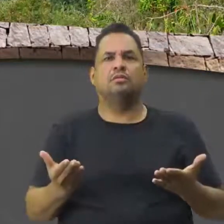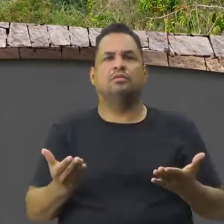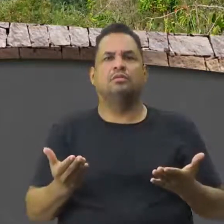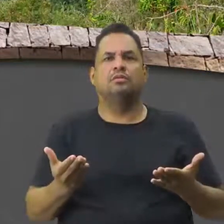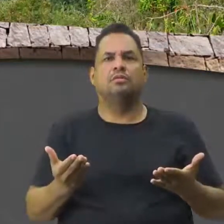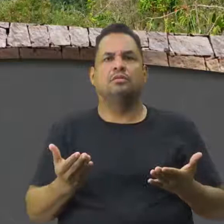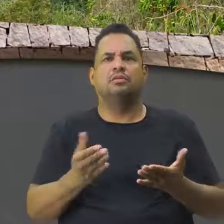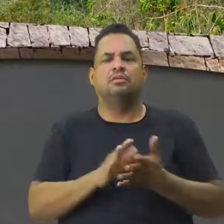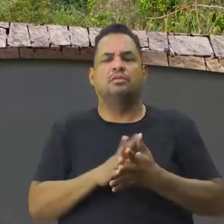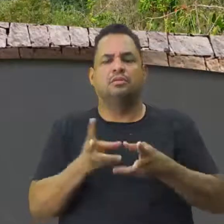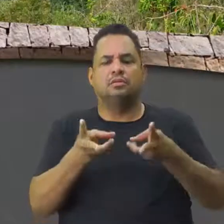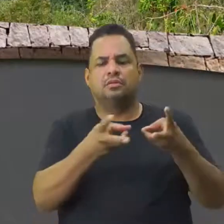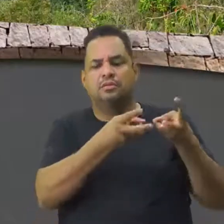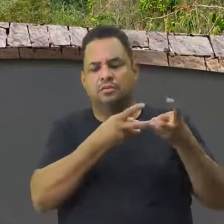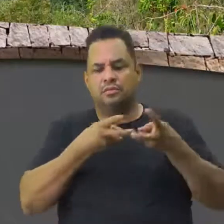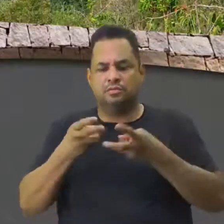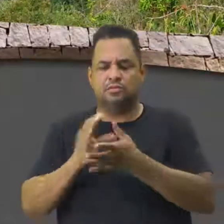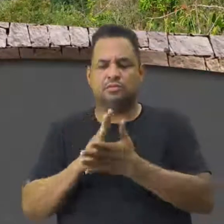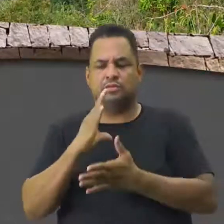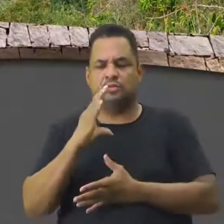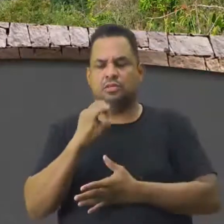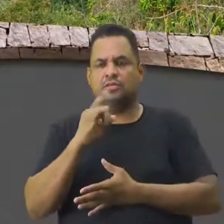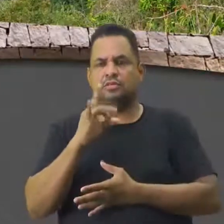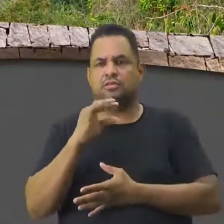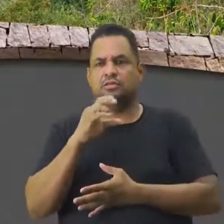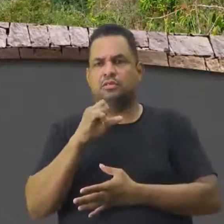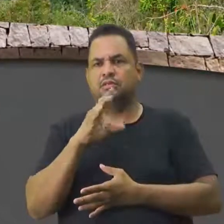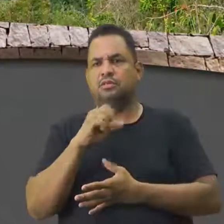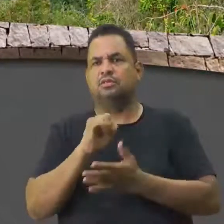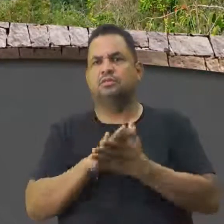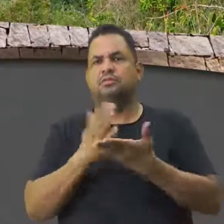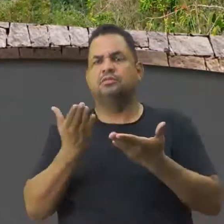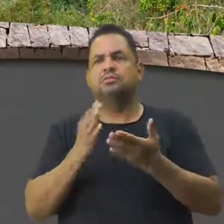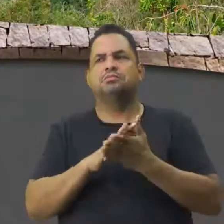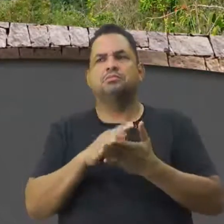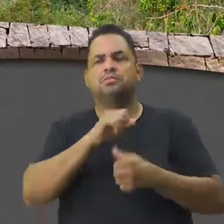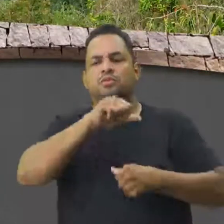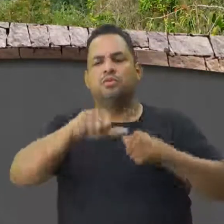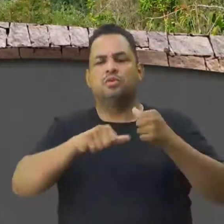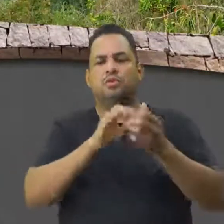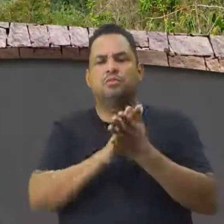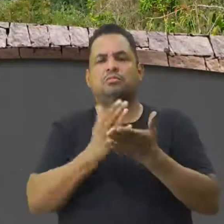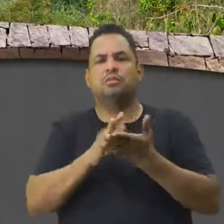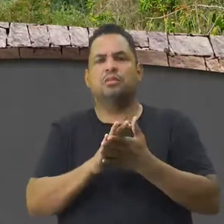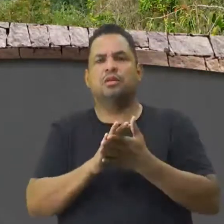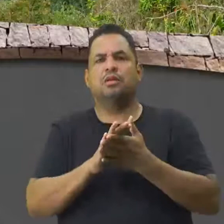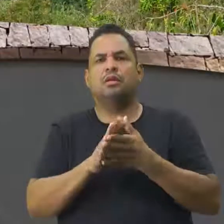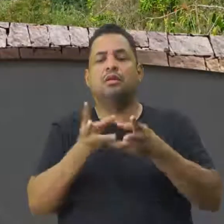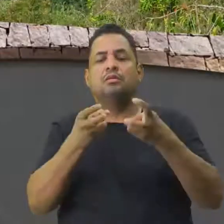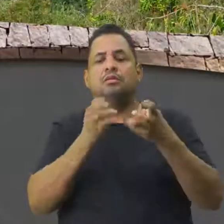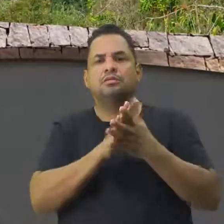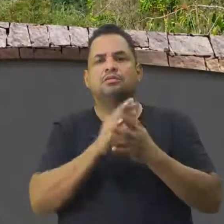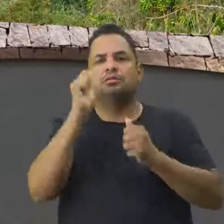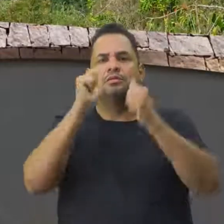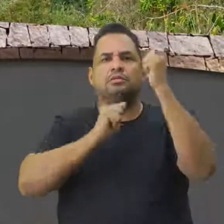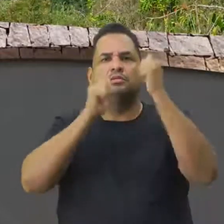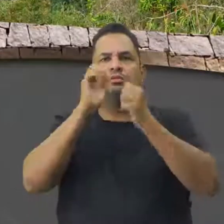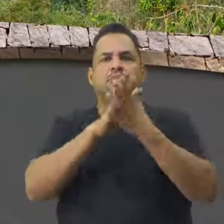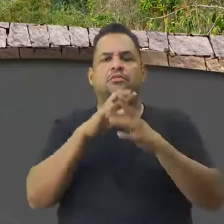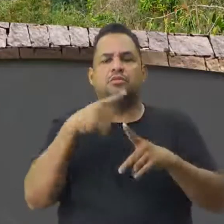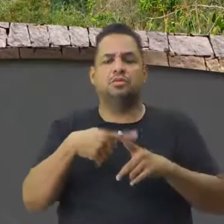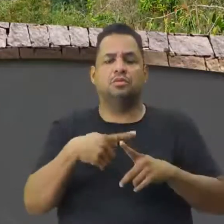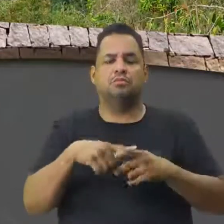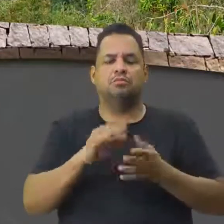a exploração de casterita, agora que era garimpo, para a indústria. Mas por que, professor Arimateia? Porque o Brasil estava precisando de muita